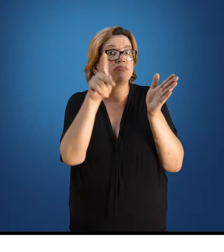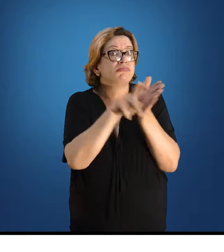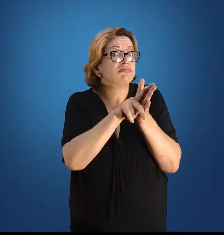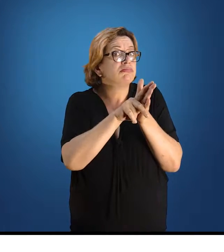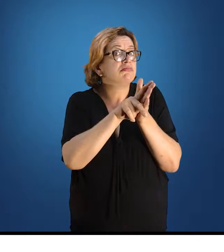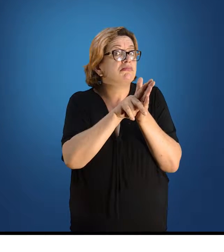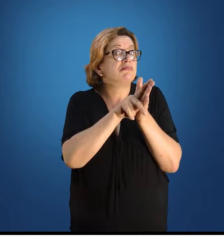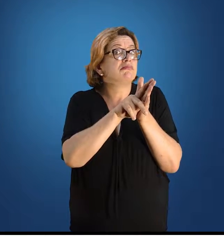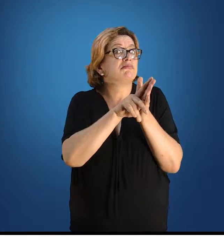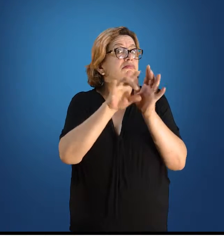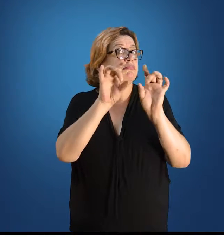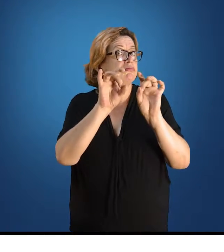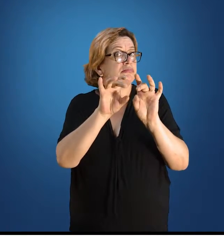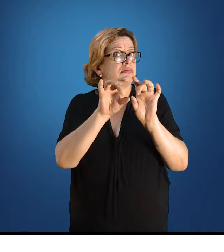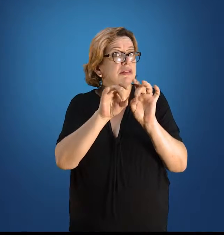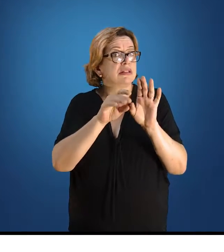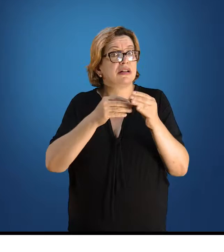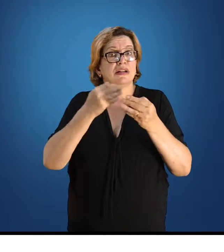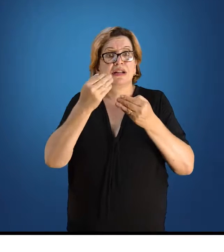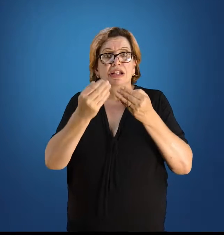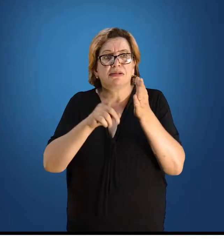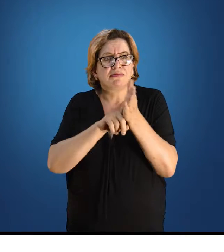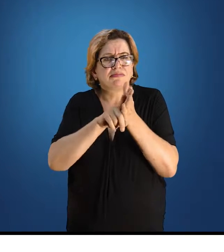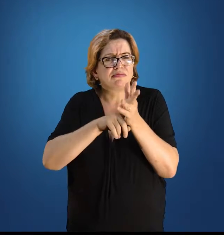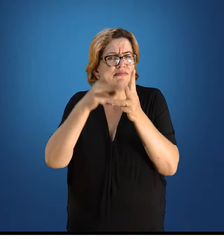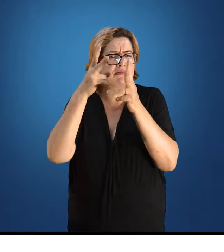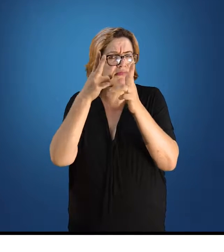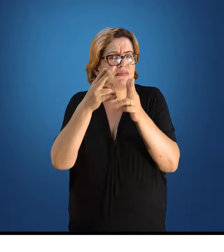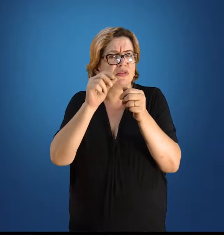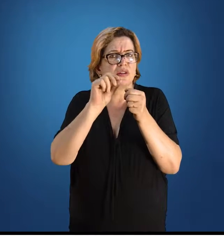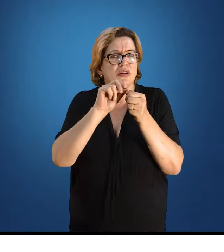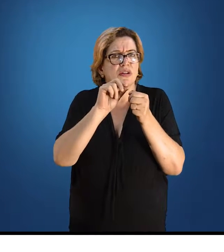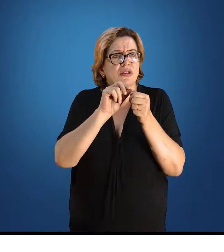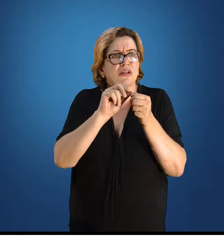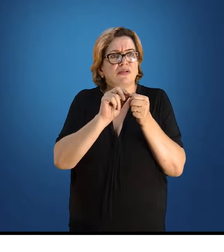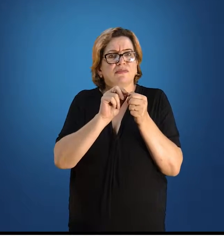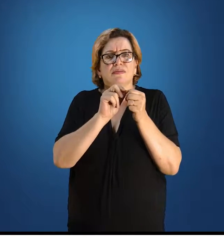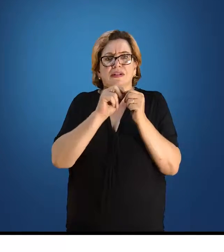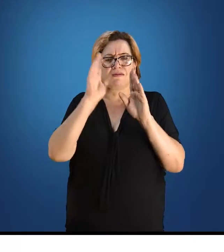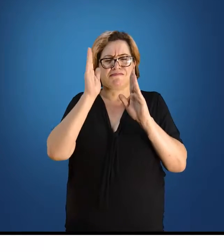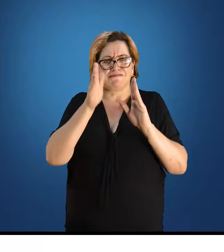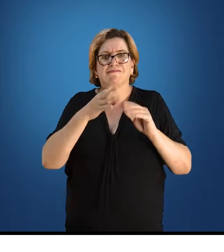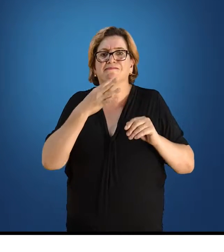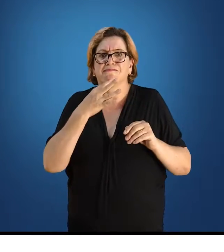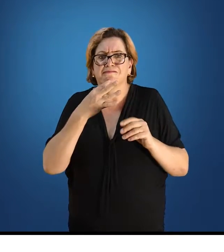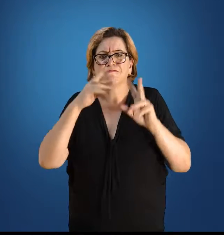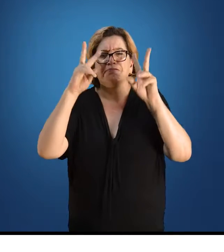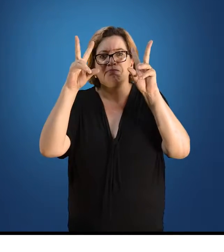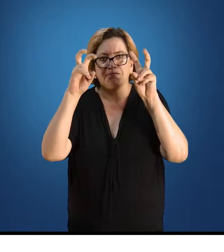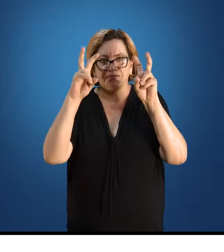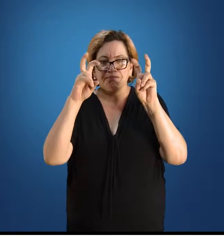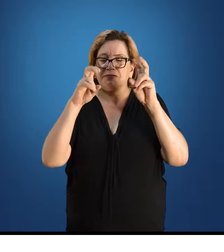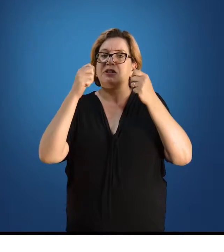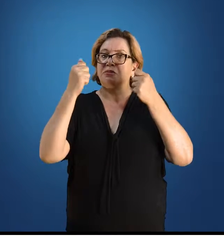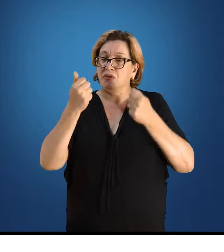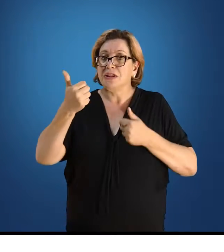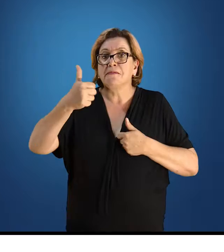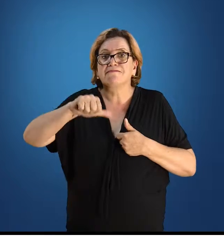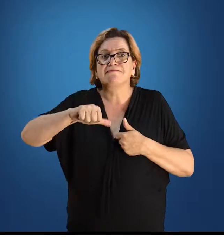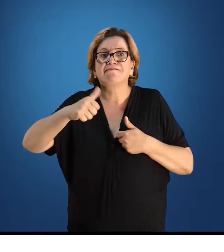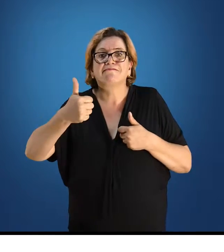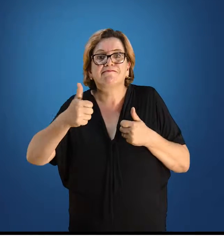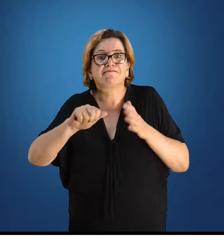de especialidade que fazem o mesmo tipo de pesquisa que você, que, portanto, estão credenciados para avaliar o seu artigo. E